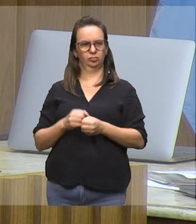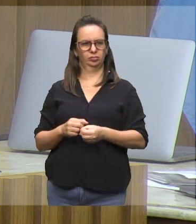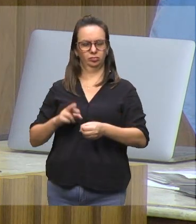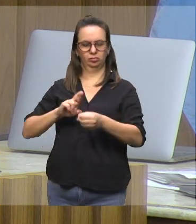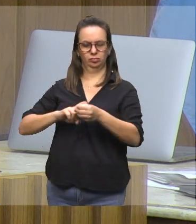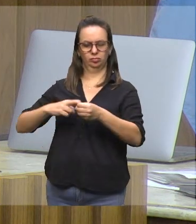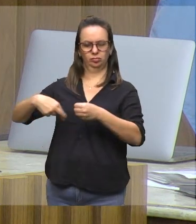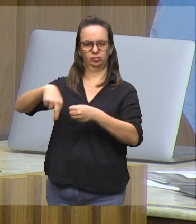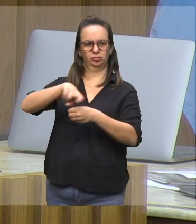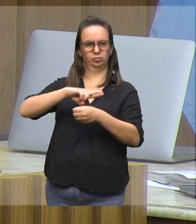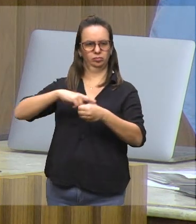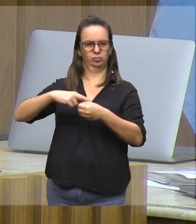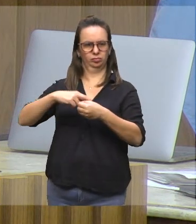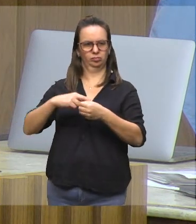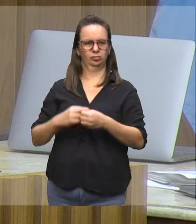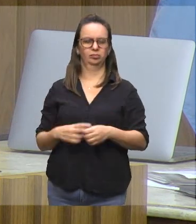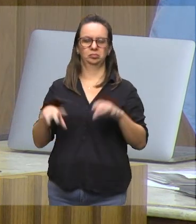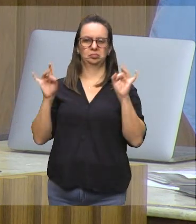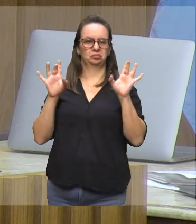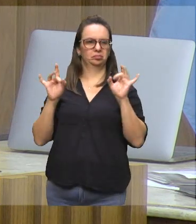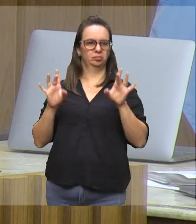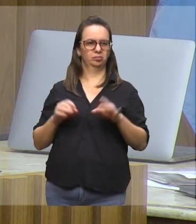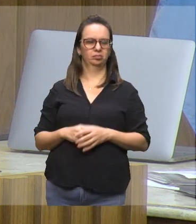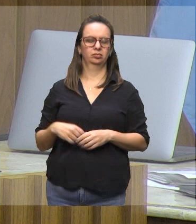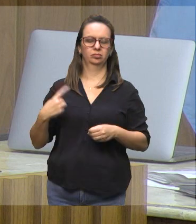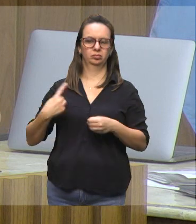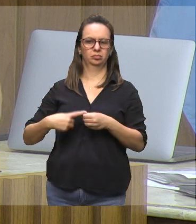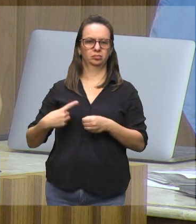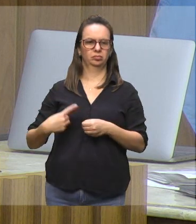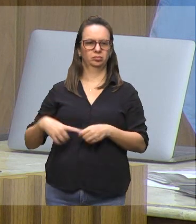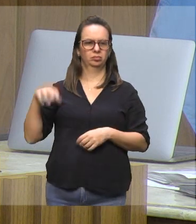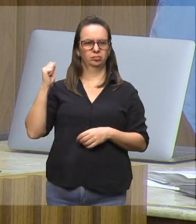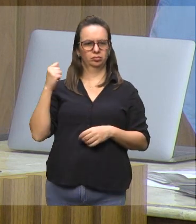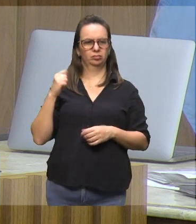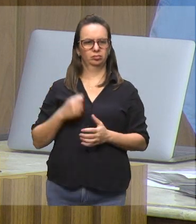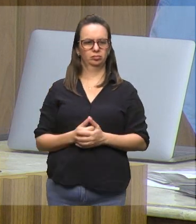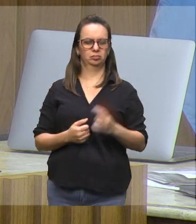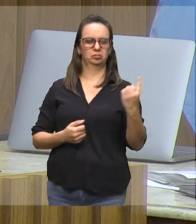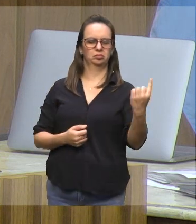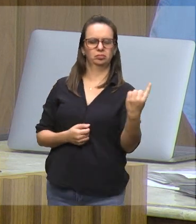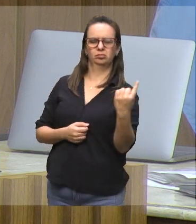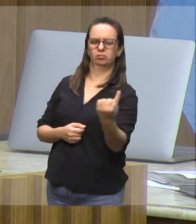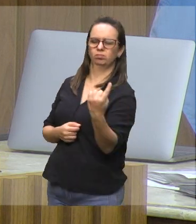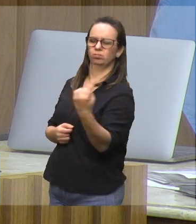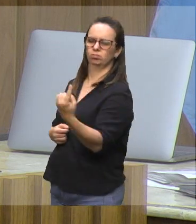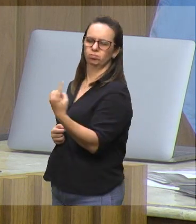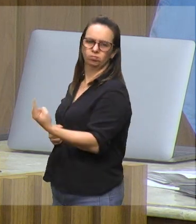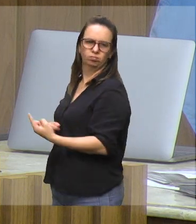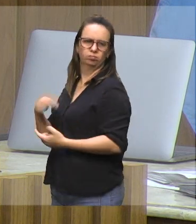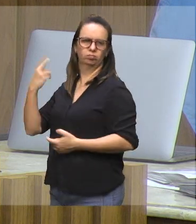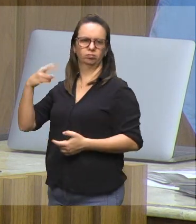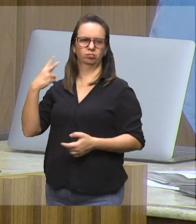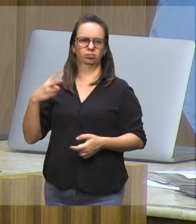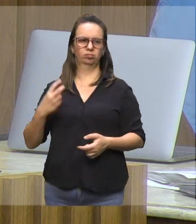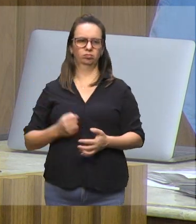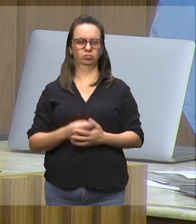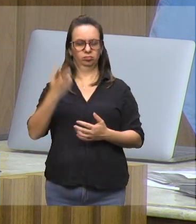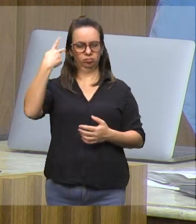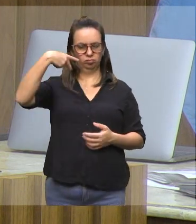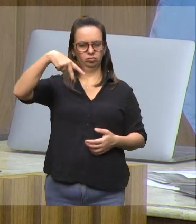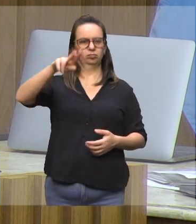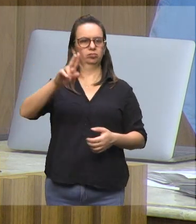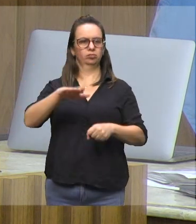nossa cidade de Assis. Cada vereador busque os seus parlamentares, os